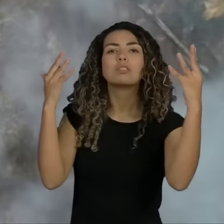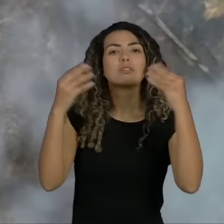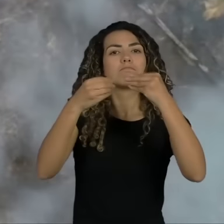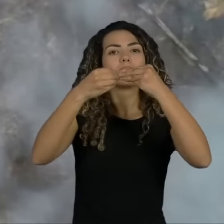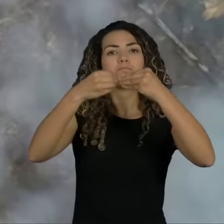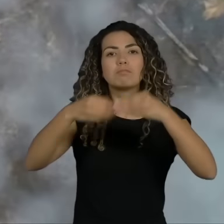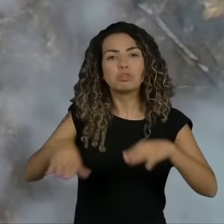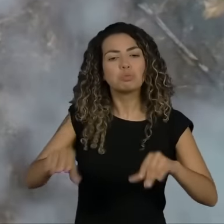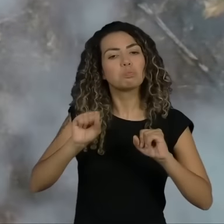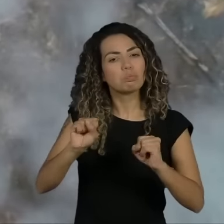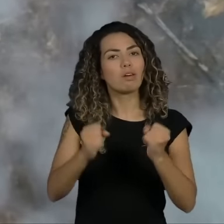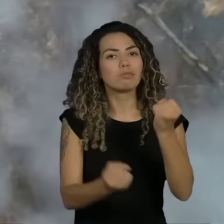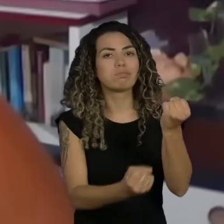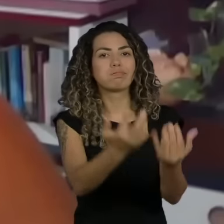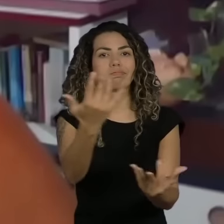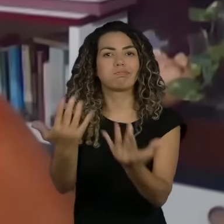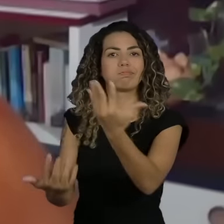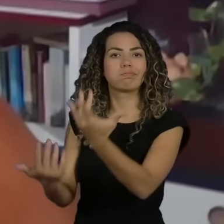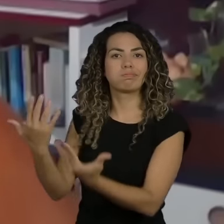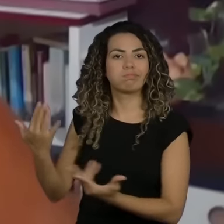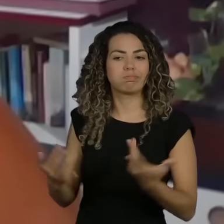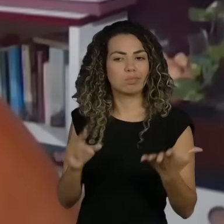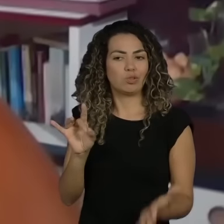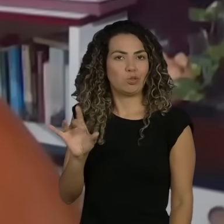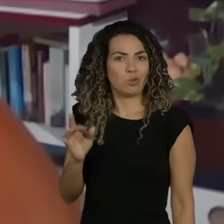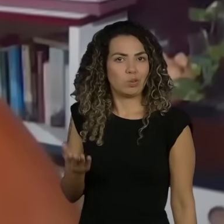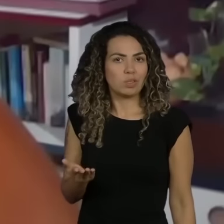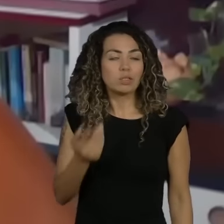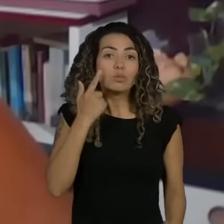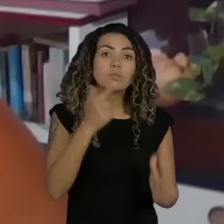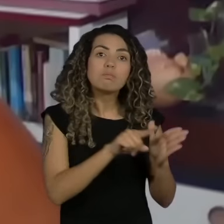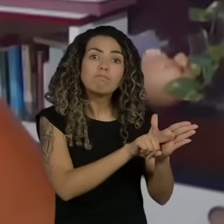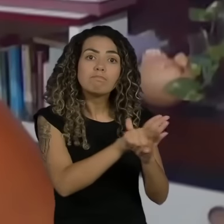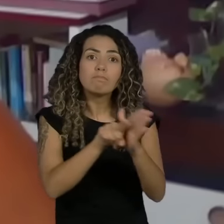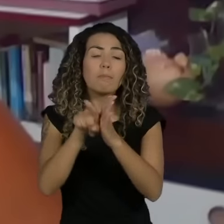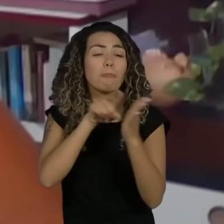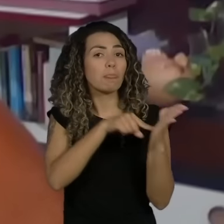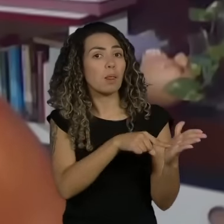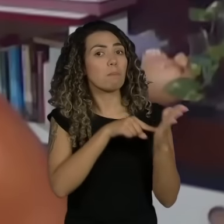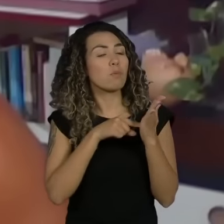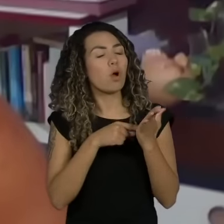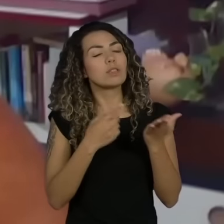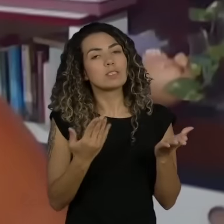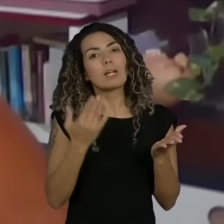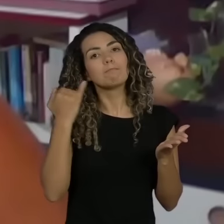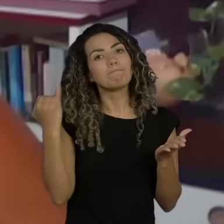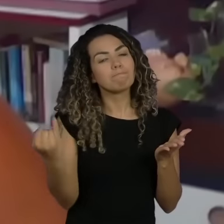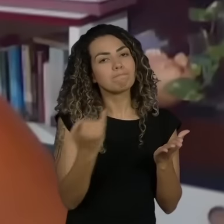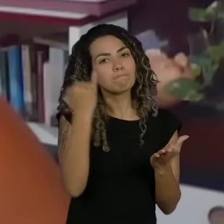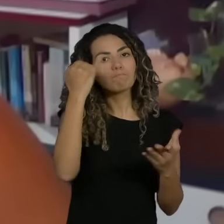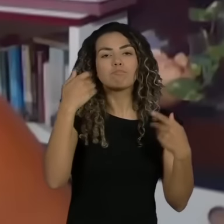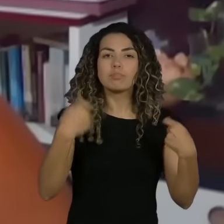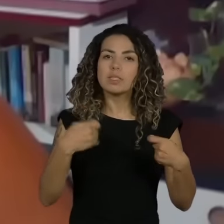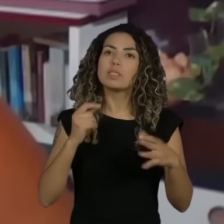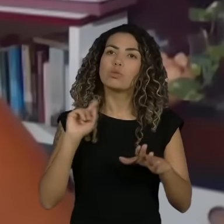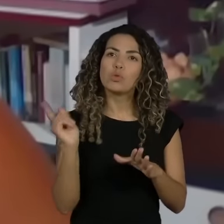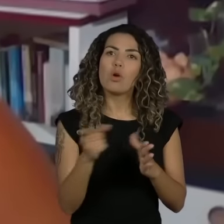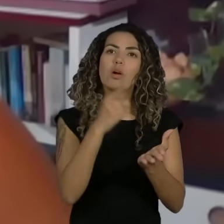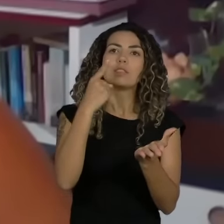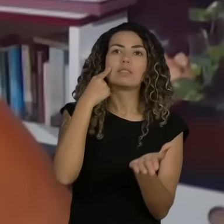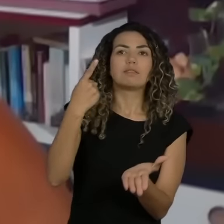ao fogo. O estudo ele vem para nos alertar como é importante esse comprometimento